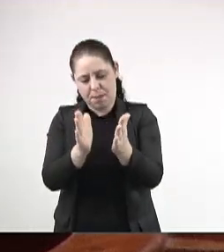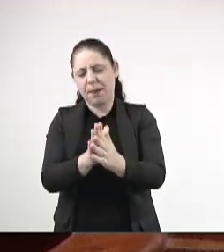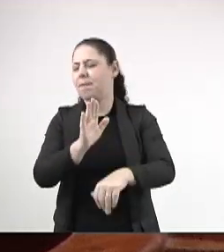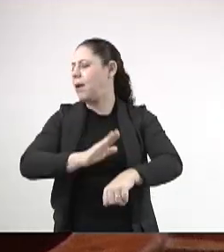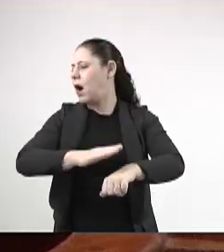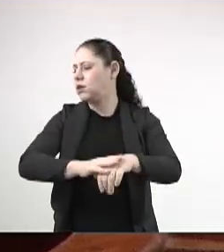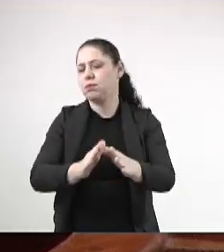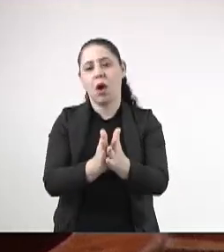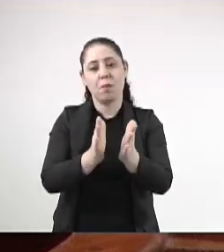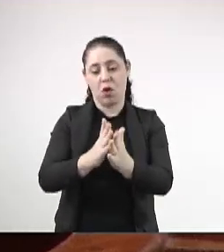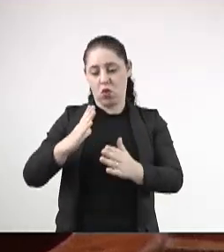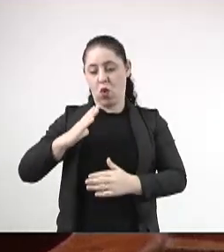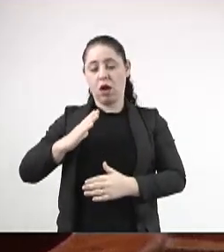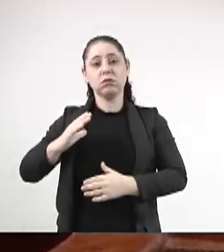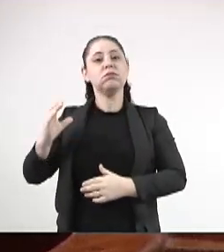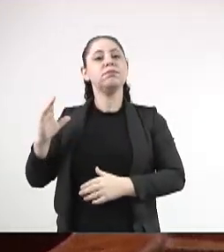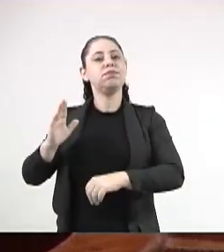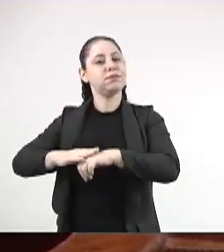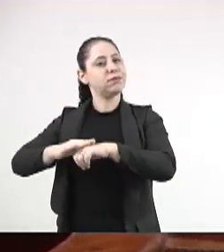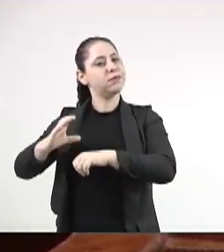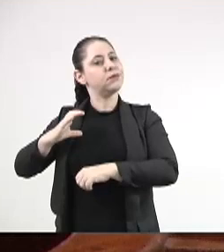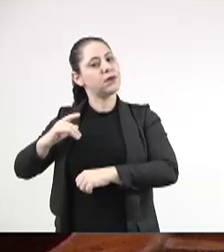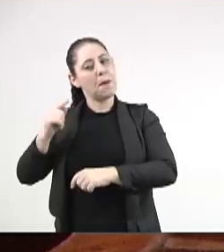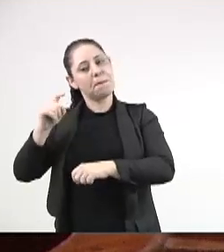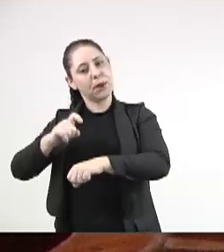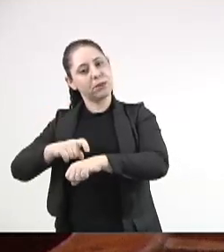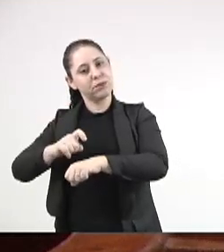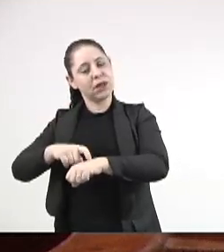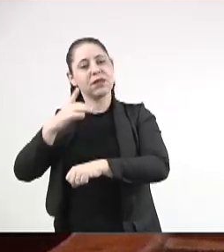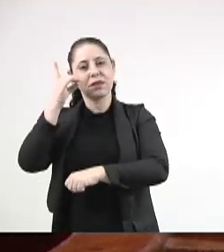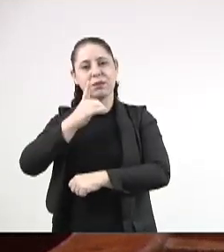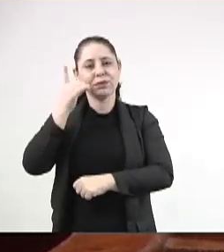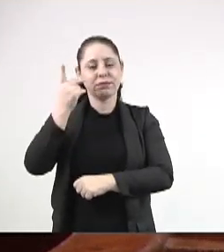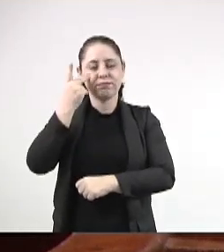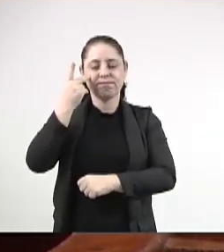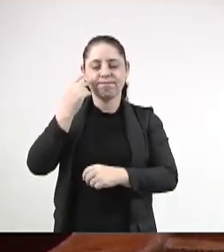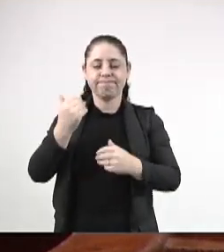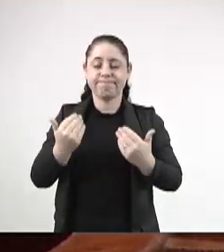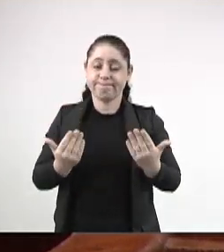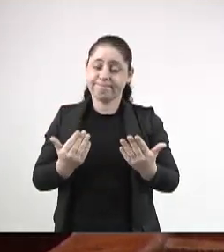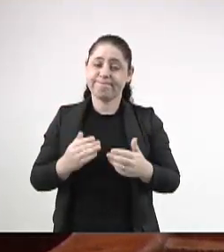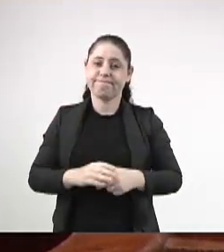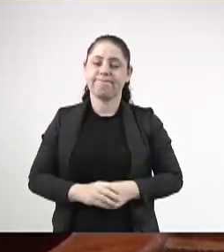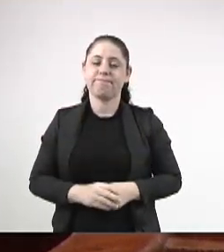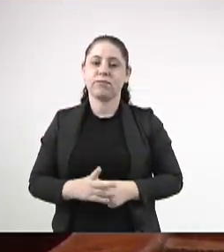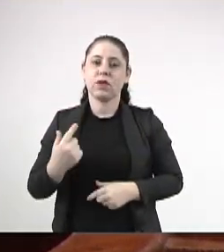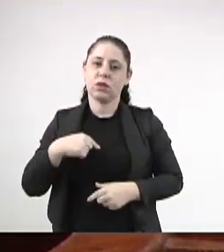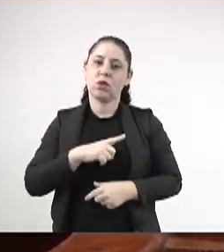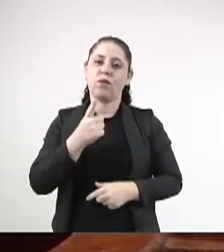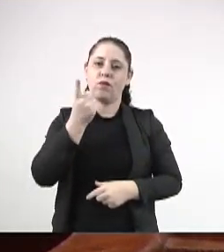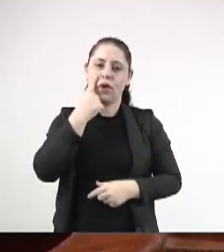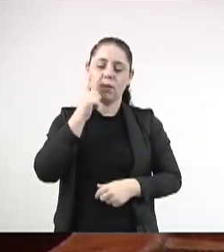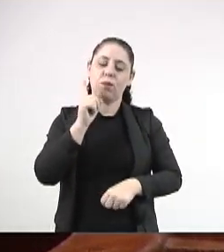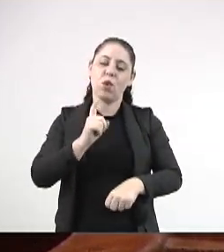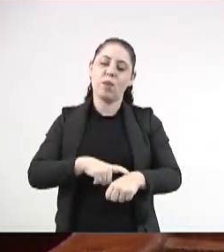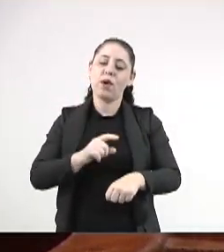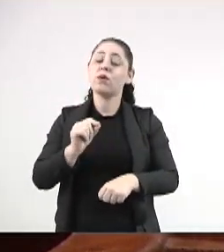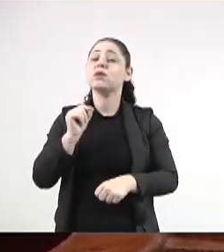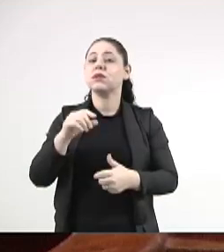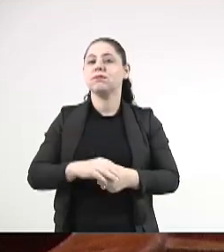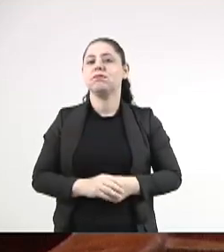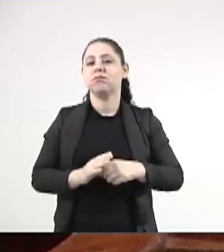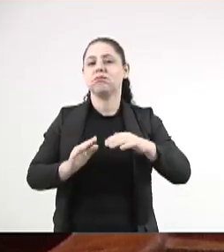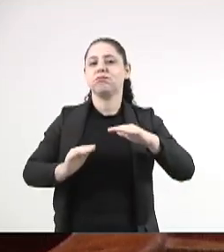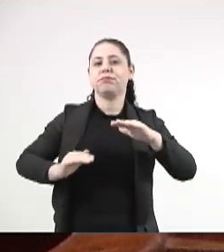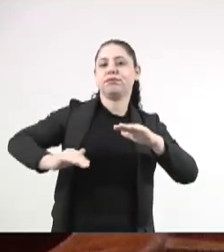pobre e o rico mais rico naquele momento, deputado Pedro Kemp. E nós vimos, nesse momento, a